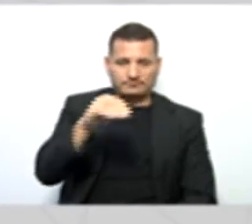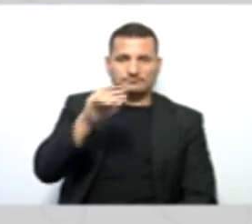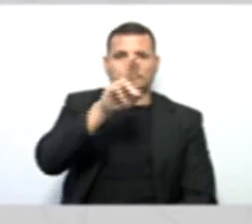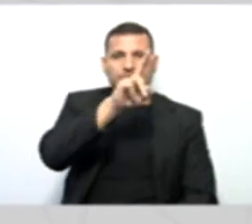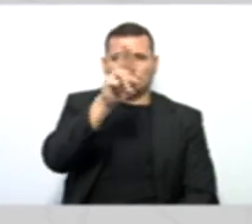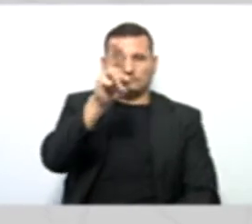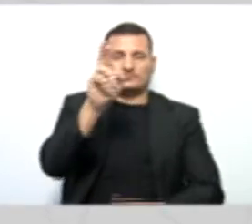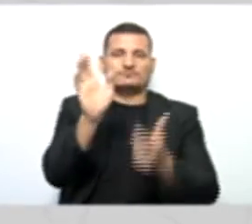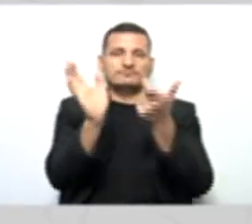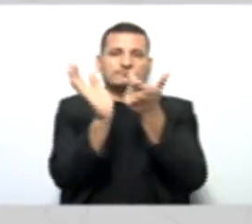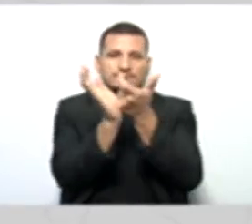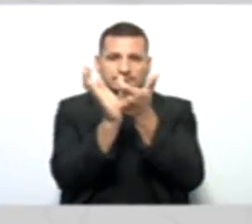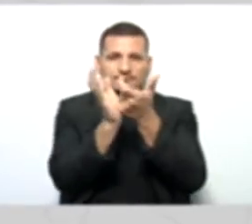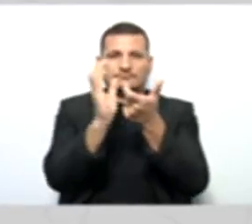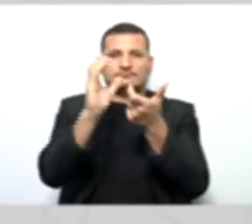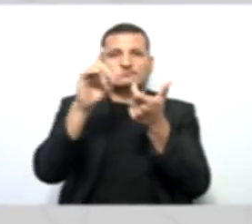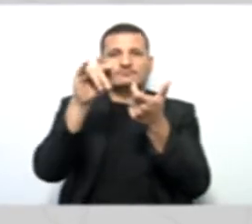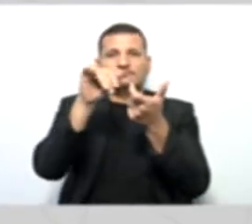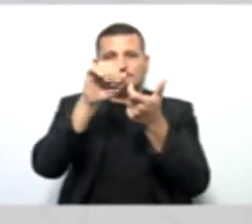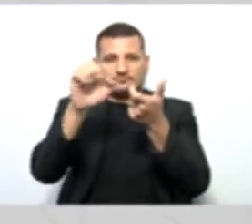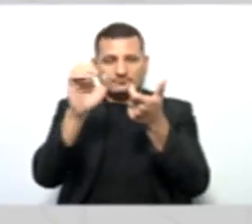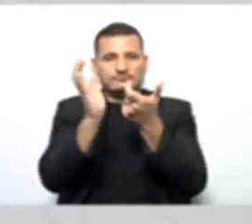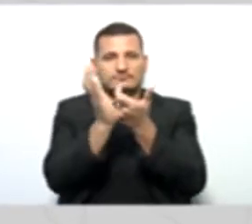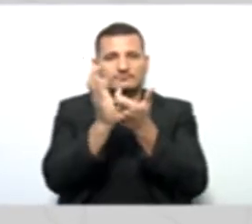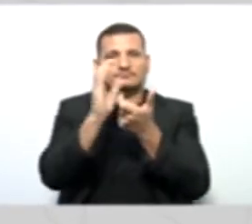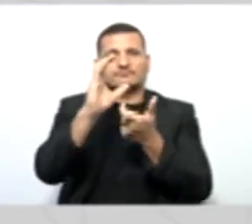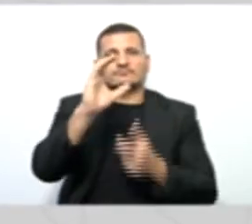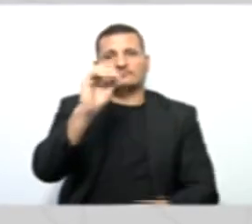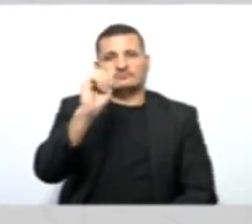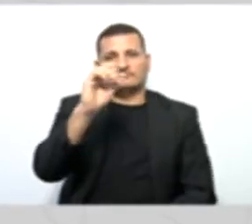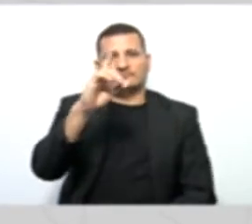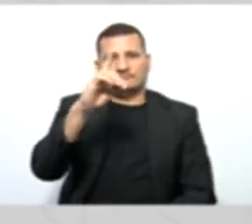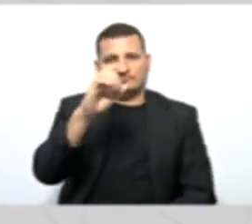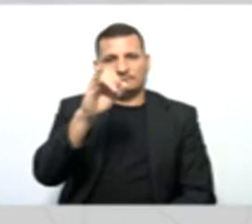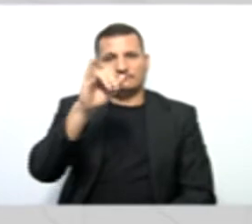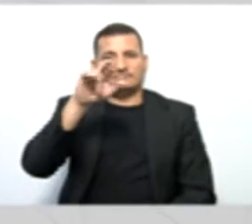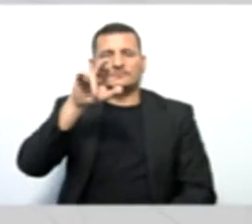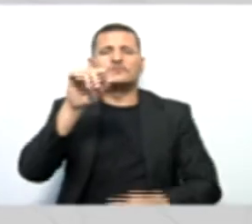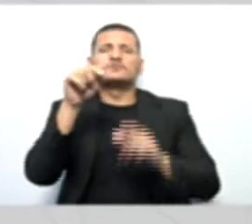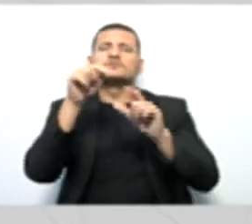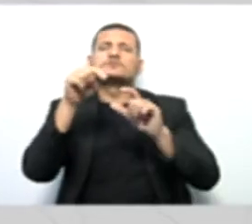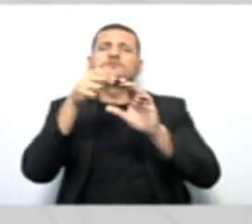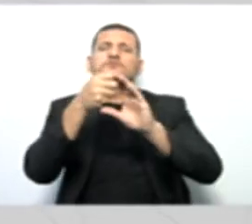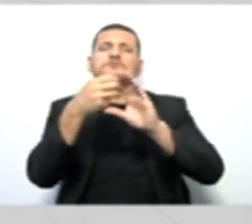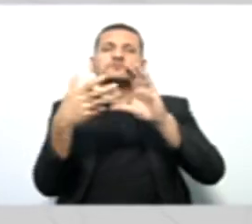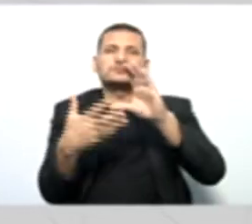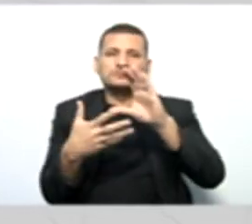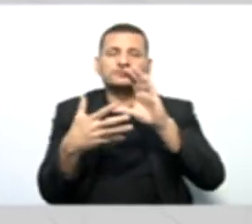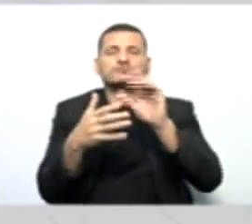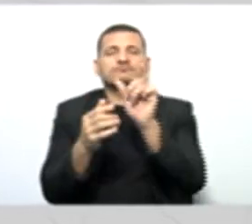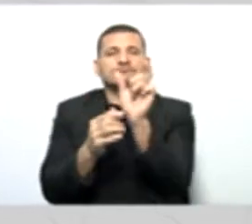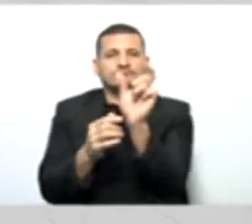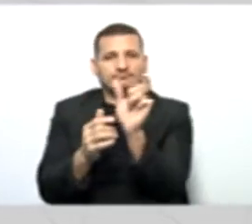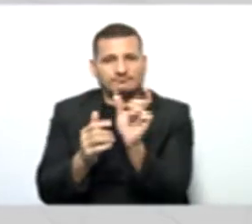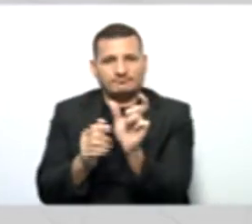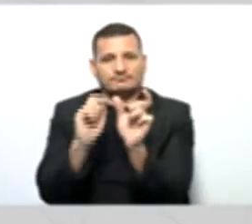classe seria cadeira. Os atributos: marca,